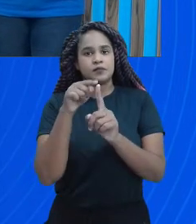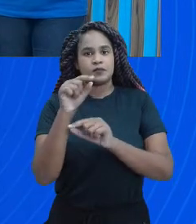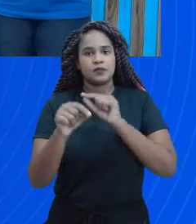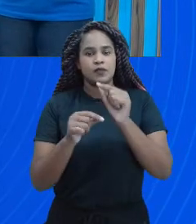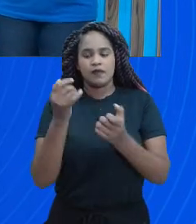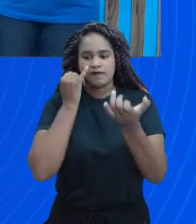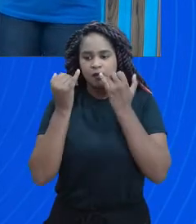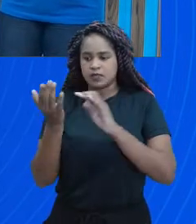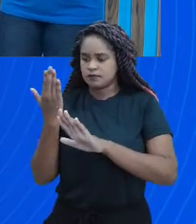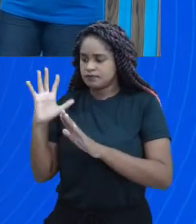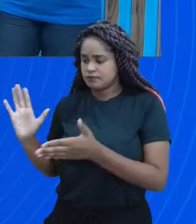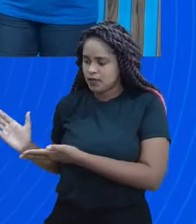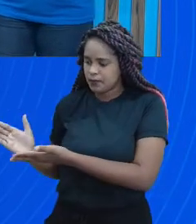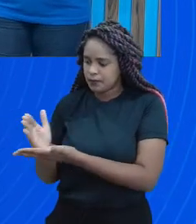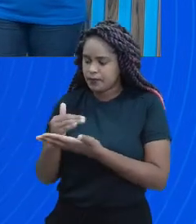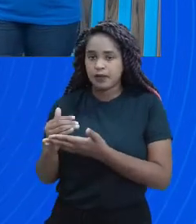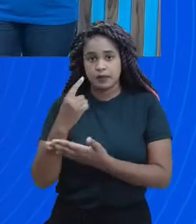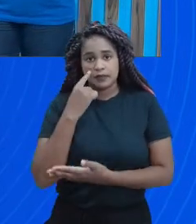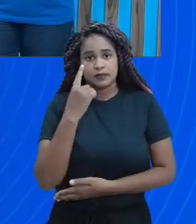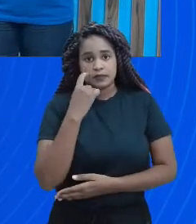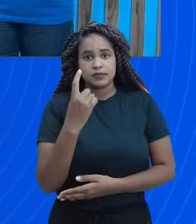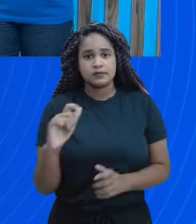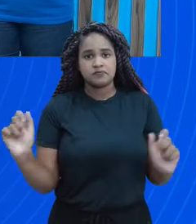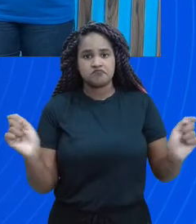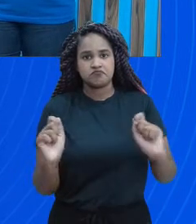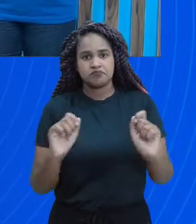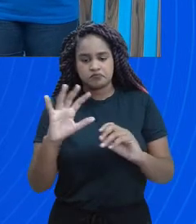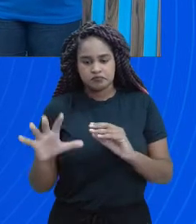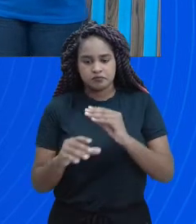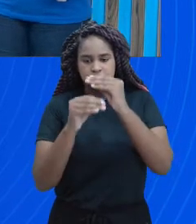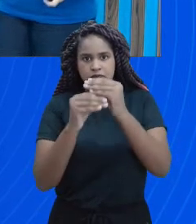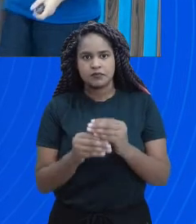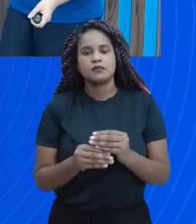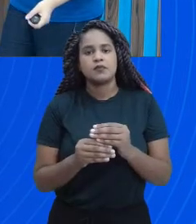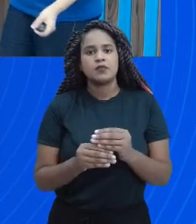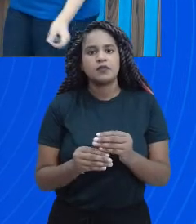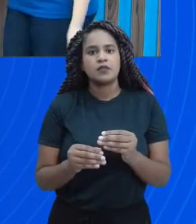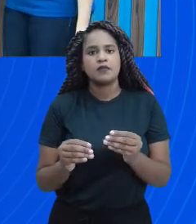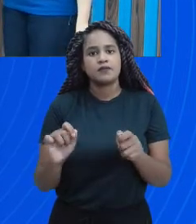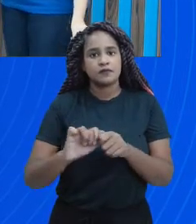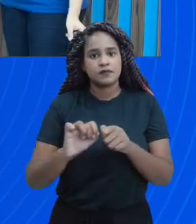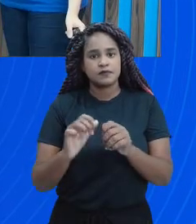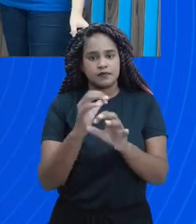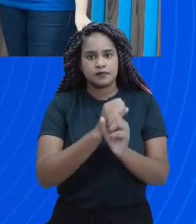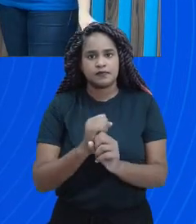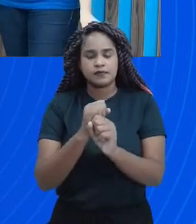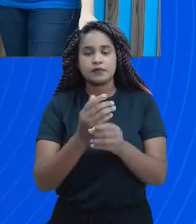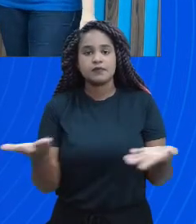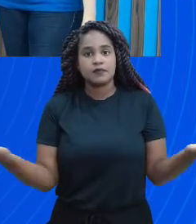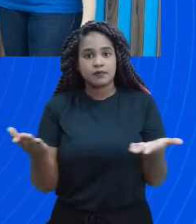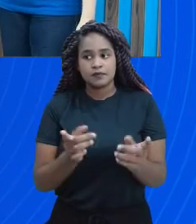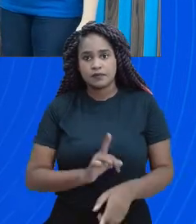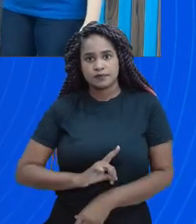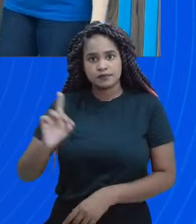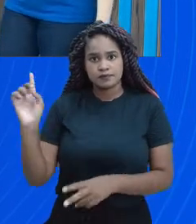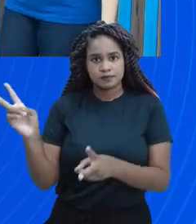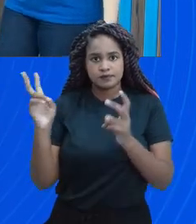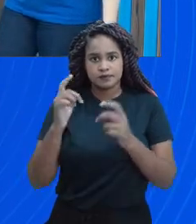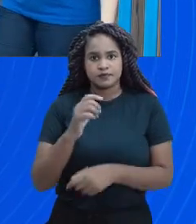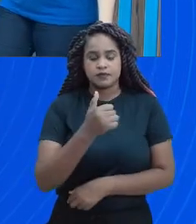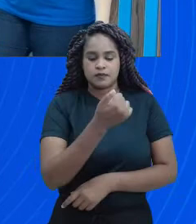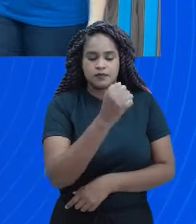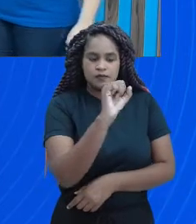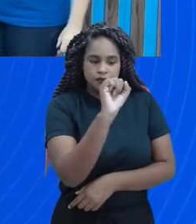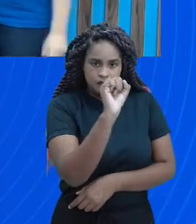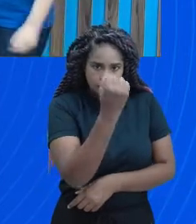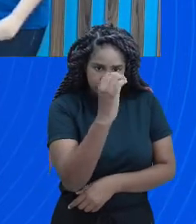essas informações, é bem interessante como que eu consigo fazer esse tipo de cálculo. Então, vamos observar aqui. Eu tenho